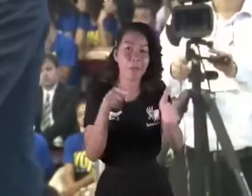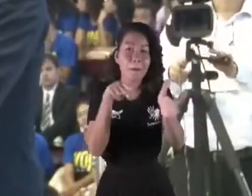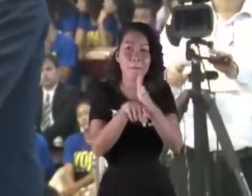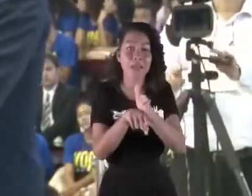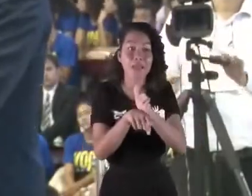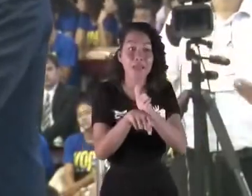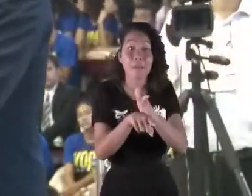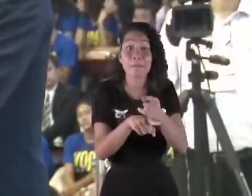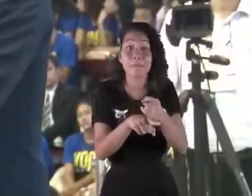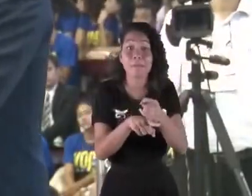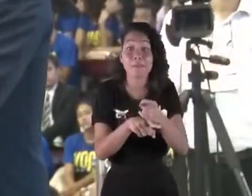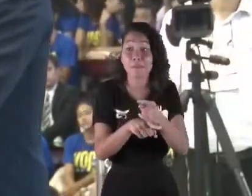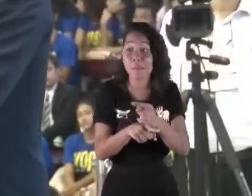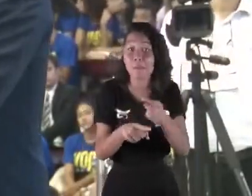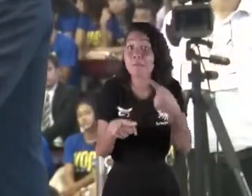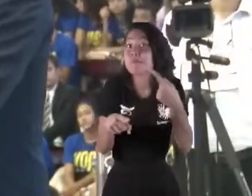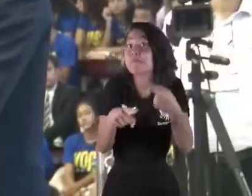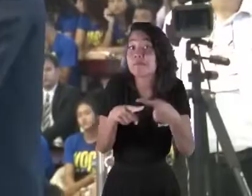para quê.